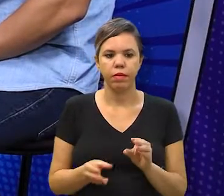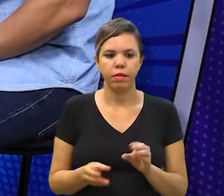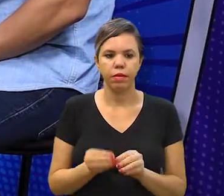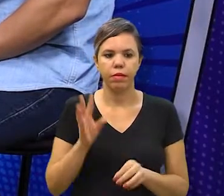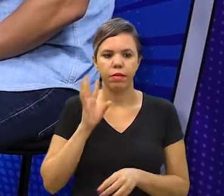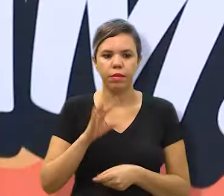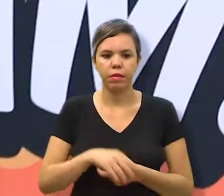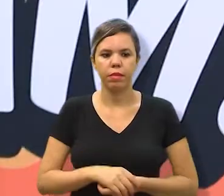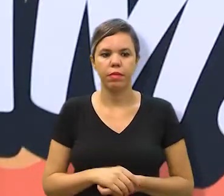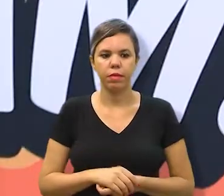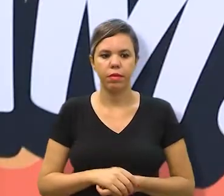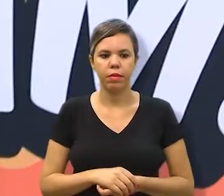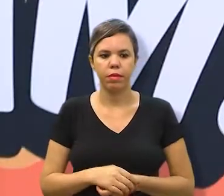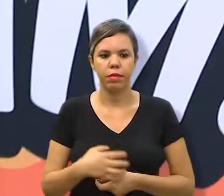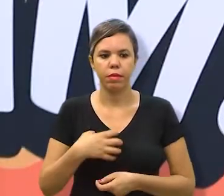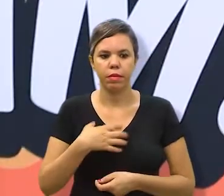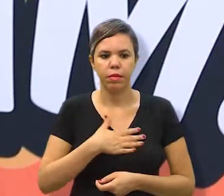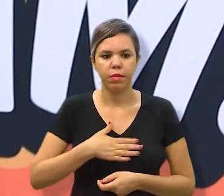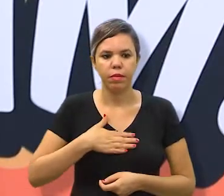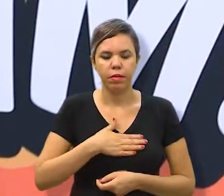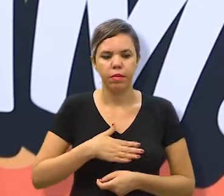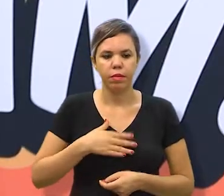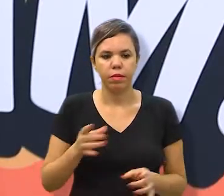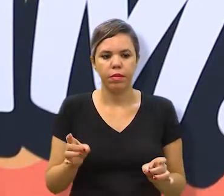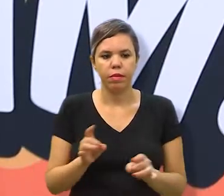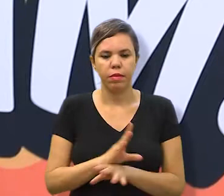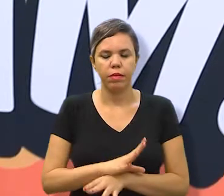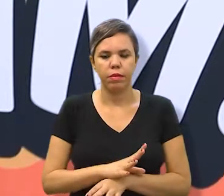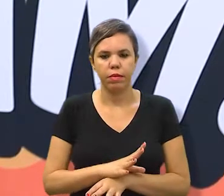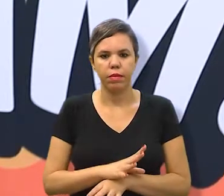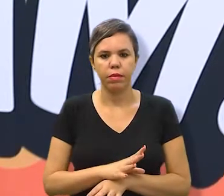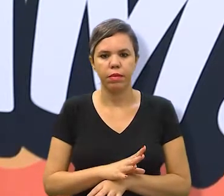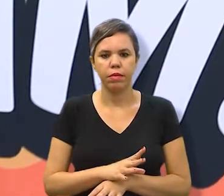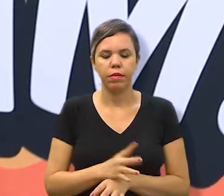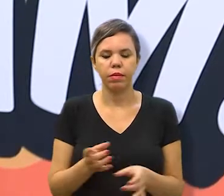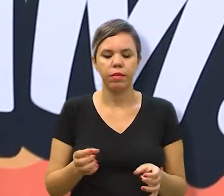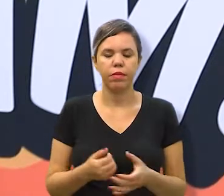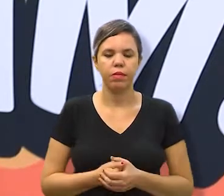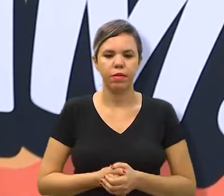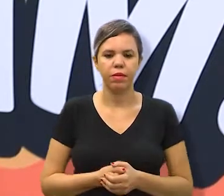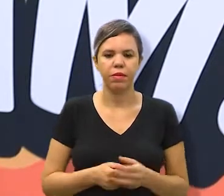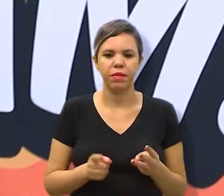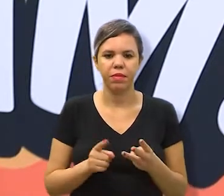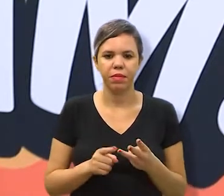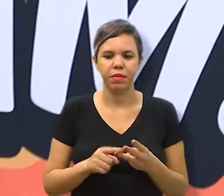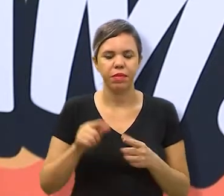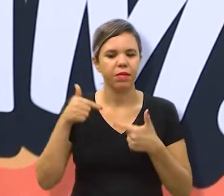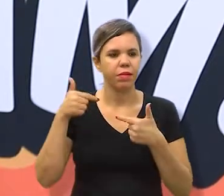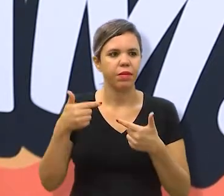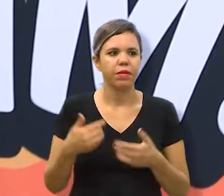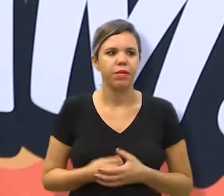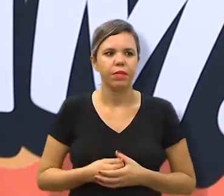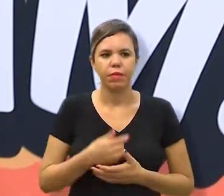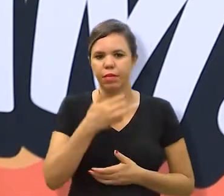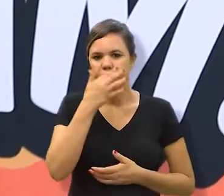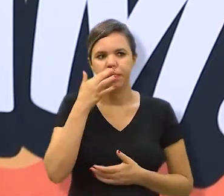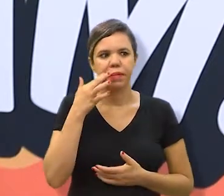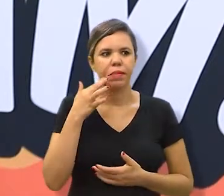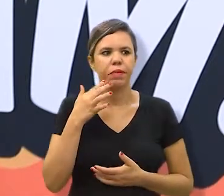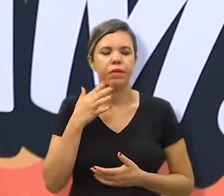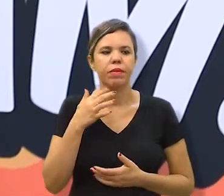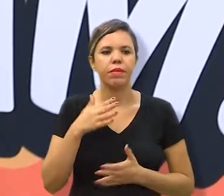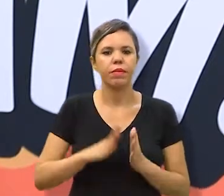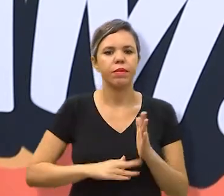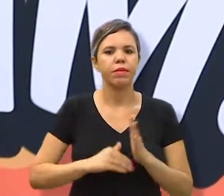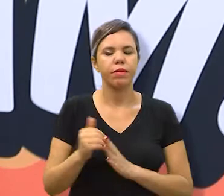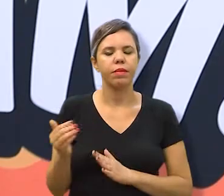bacana pra galera. E qual que é a sensação? Vocês estão prontos para se despedirem do personagem, do universo do